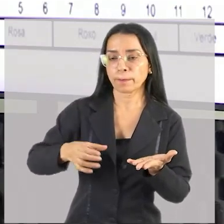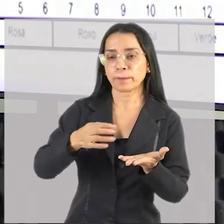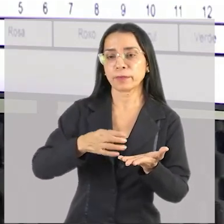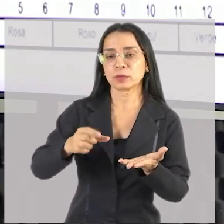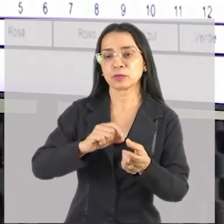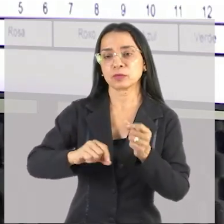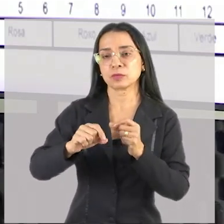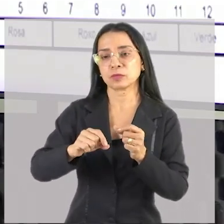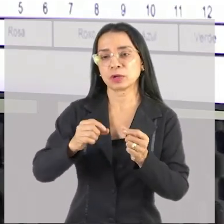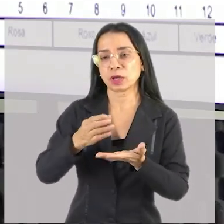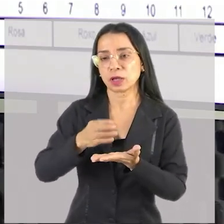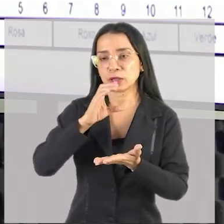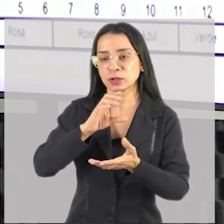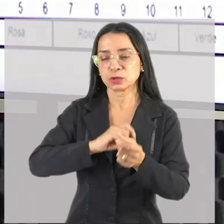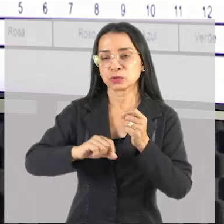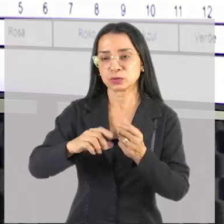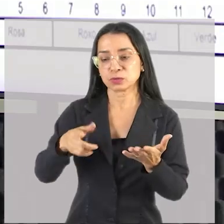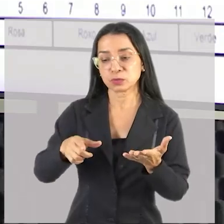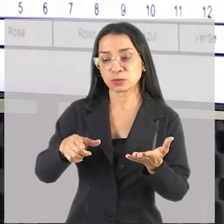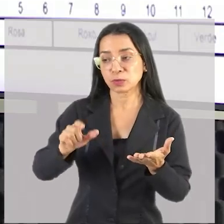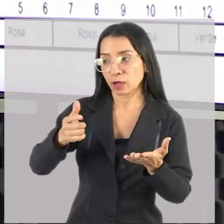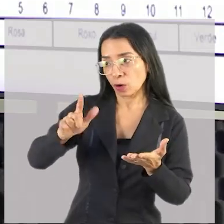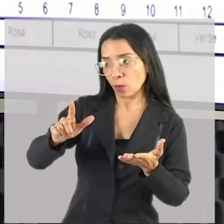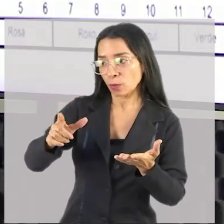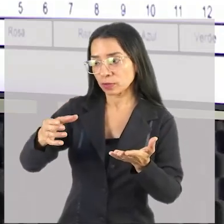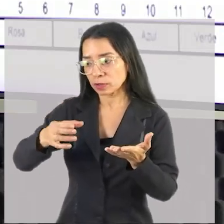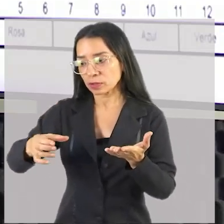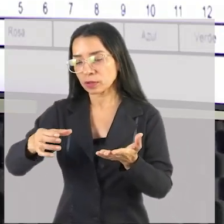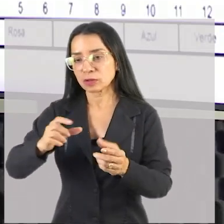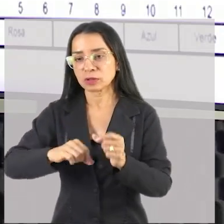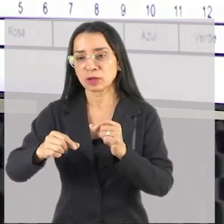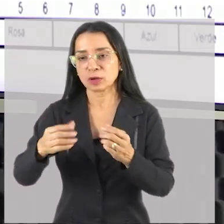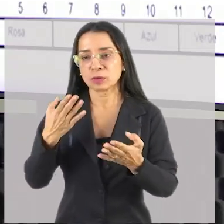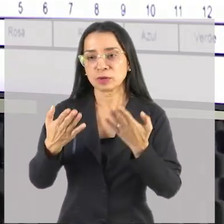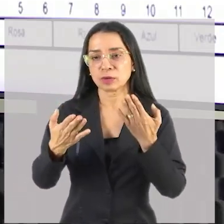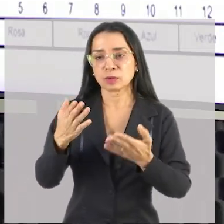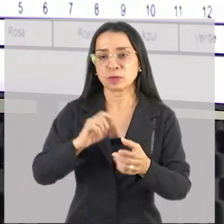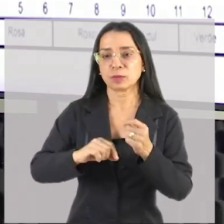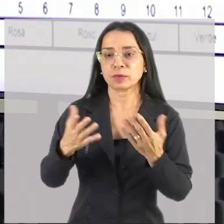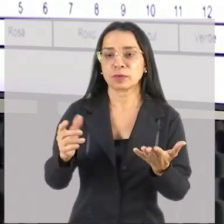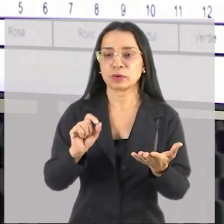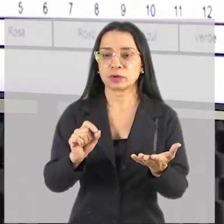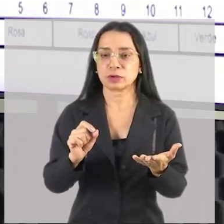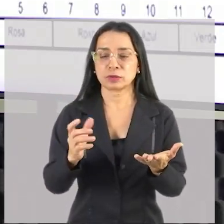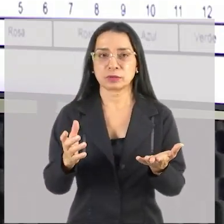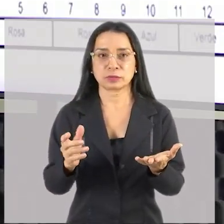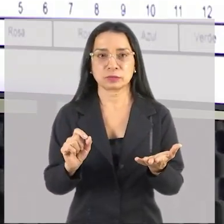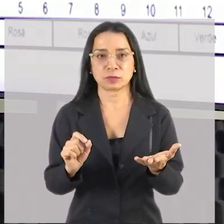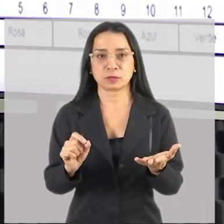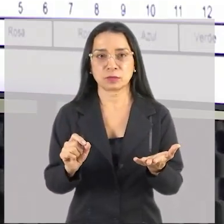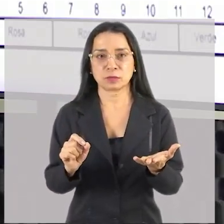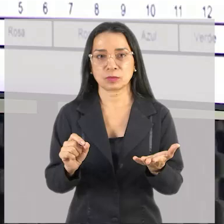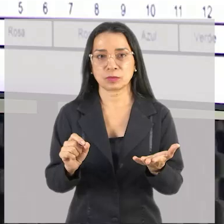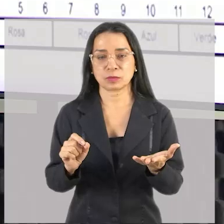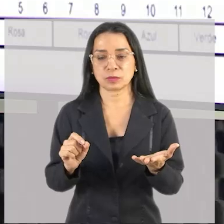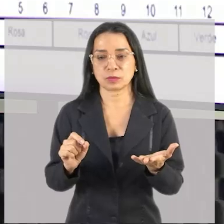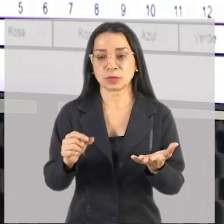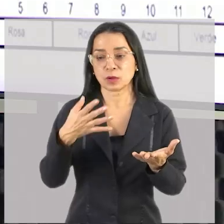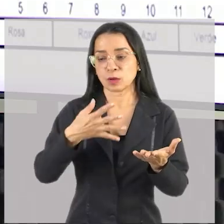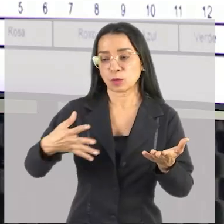à solução desejada e comparar a coloração final com a escala indicadora de pH,